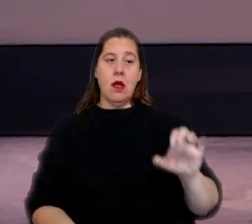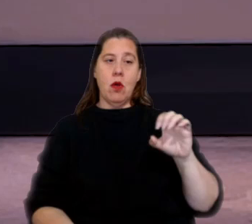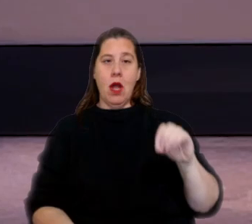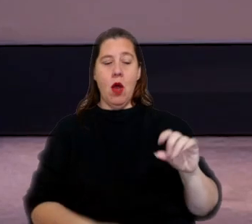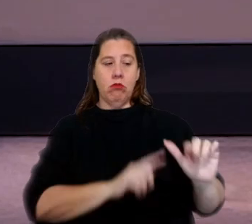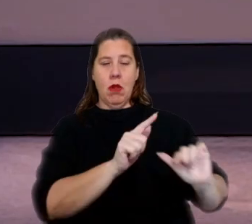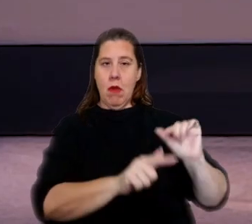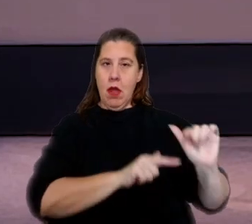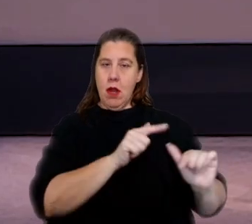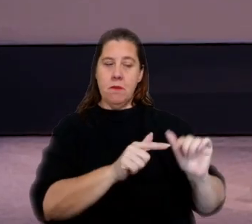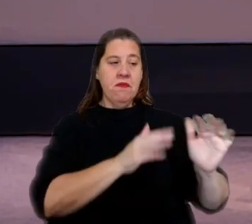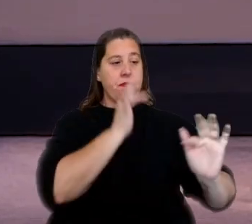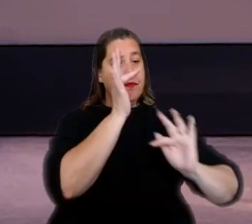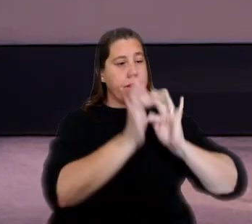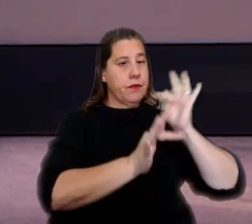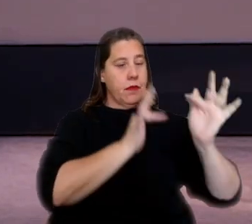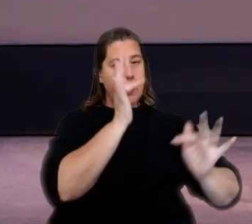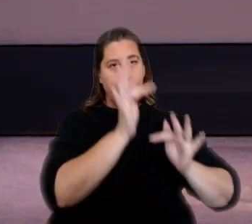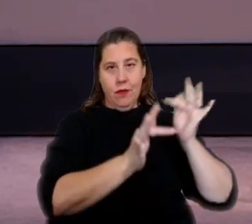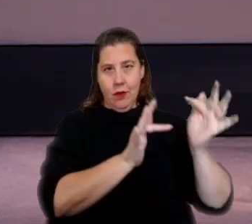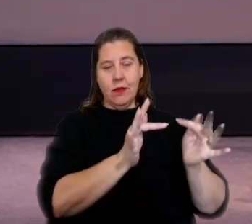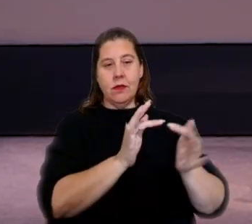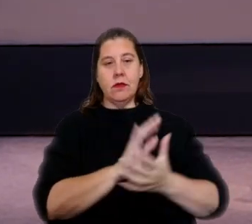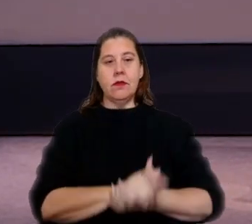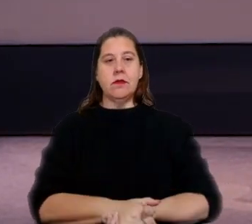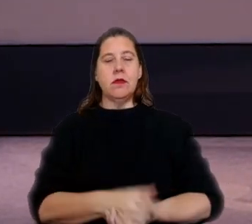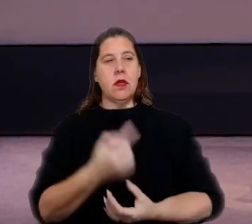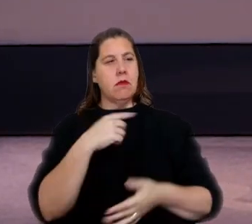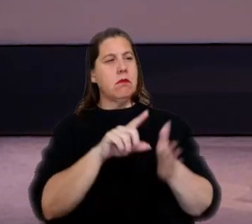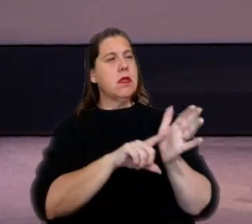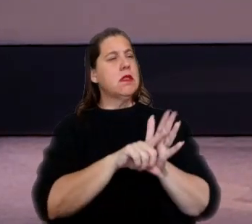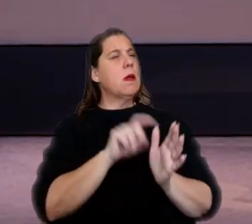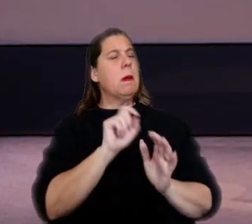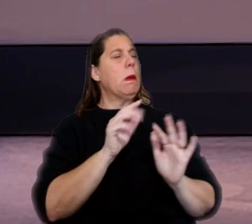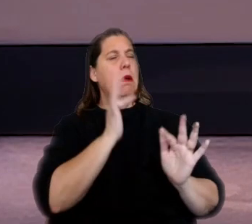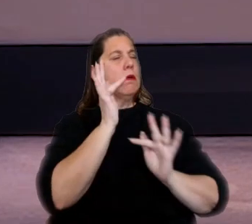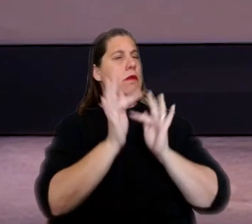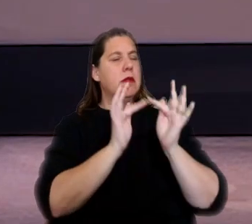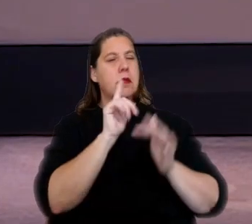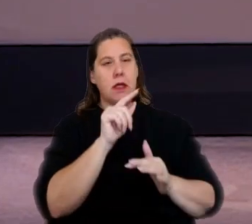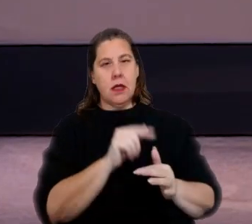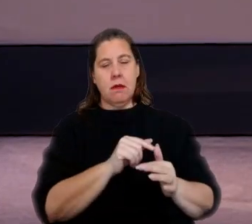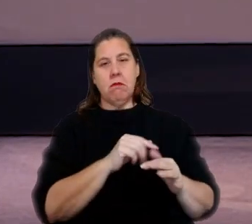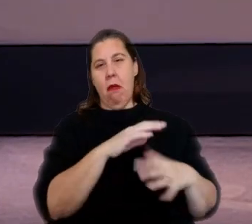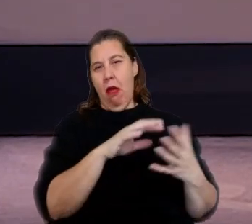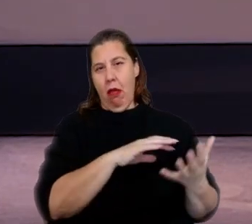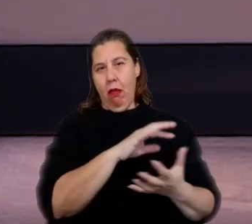família do Léo trabalha, e as flores são dália, tá? Porque eu fui pesquisar.